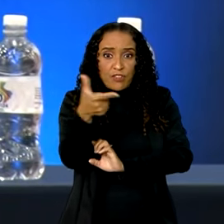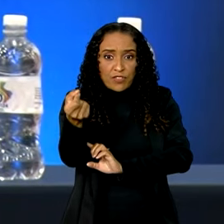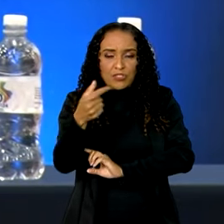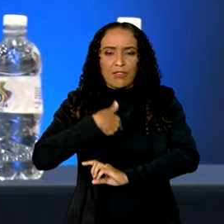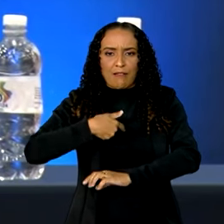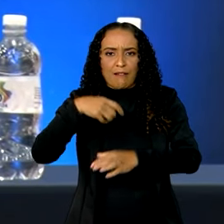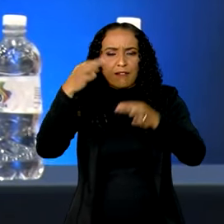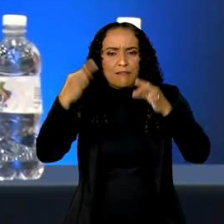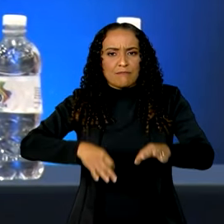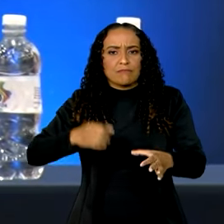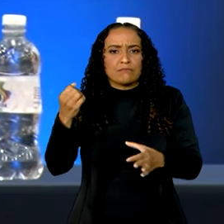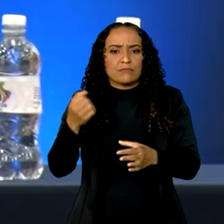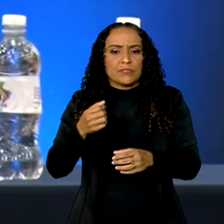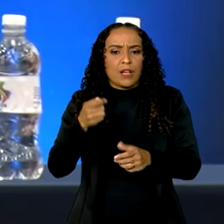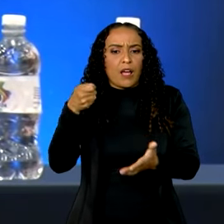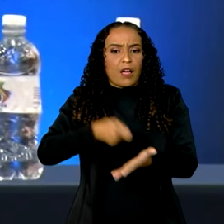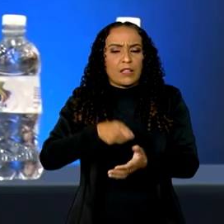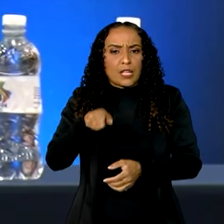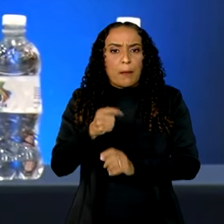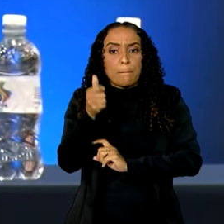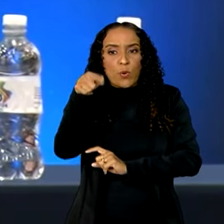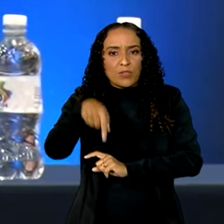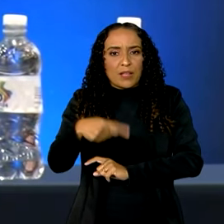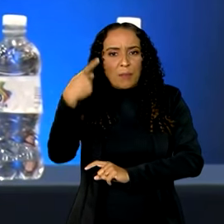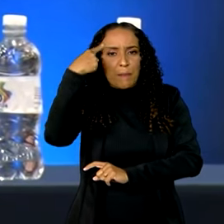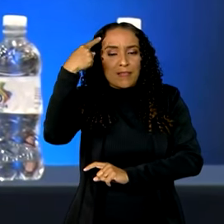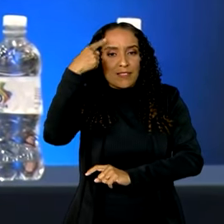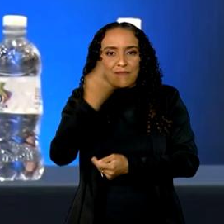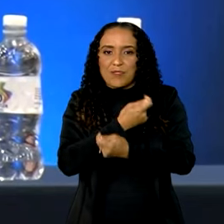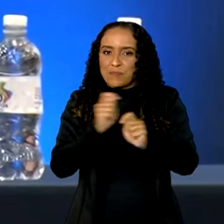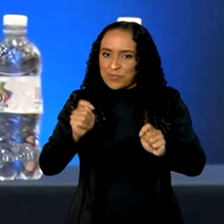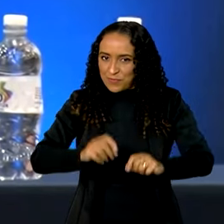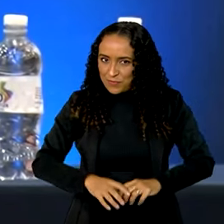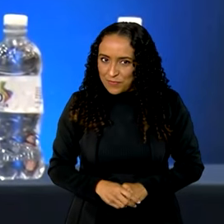que eu garanto que poucos aqui nessa sala imaginavam possível.